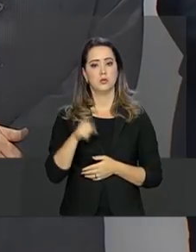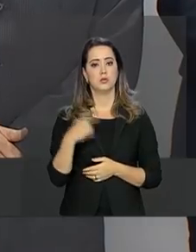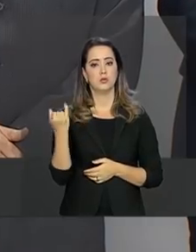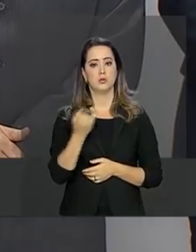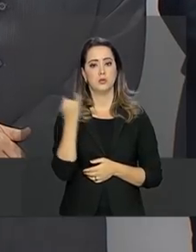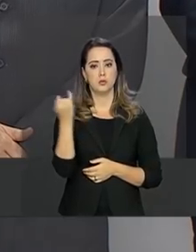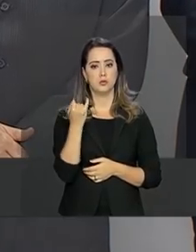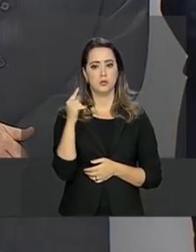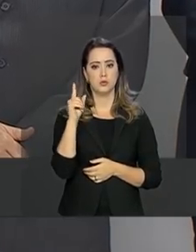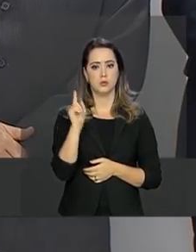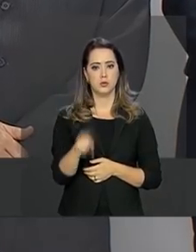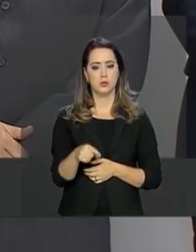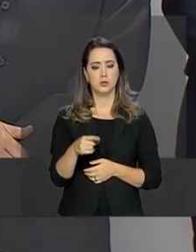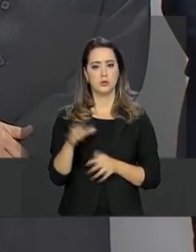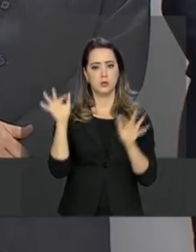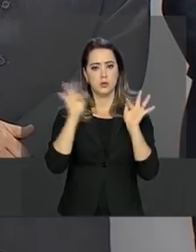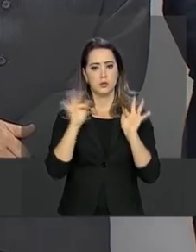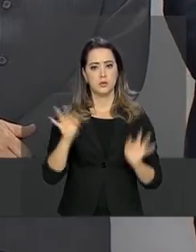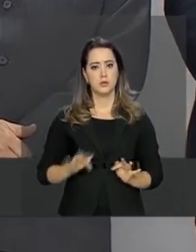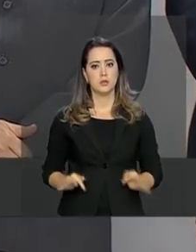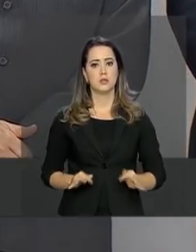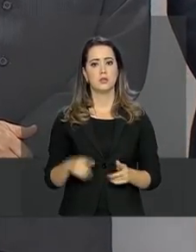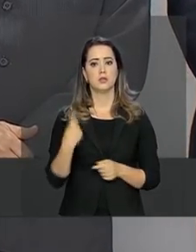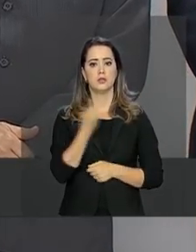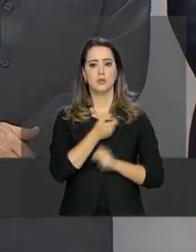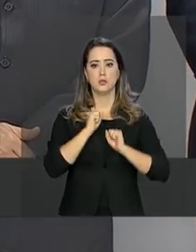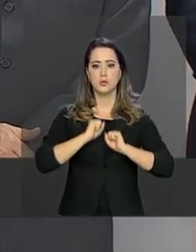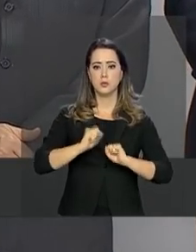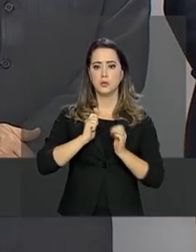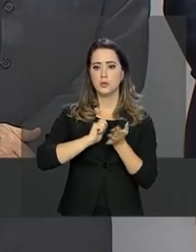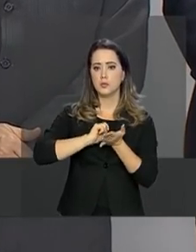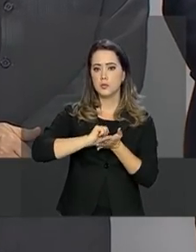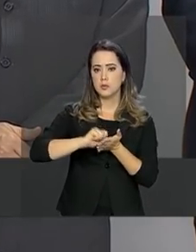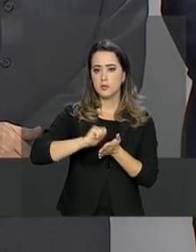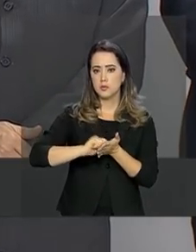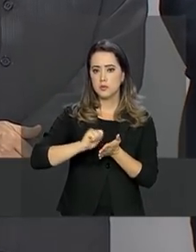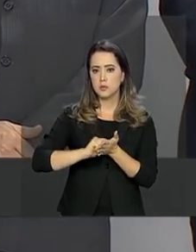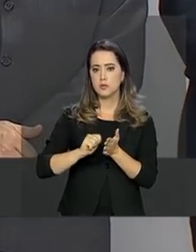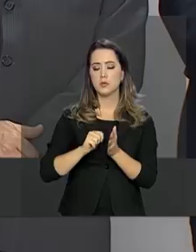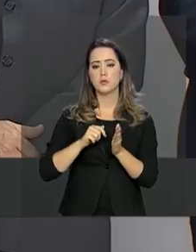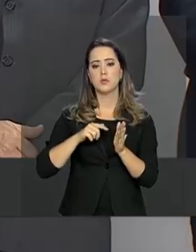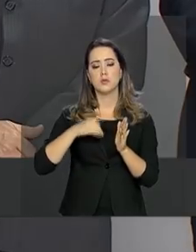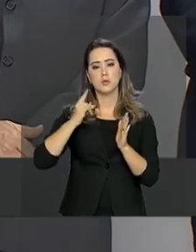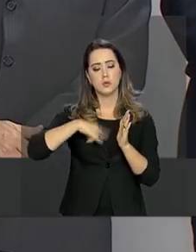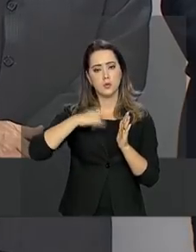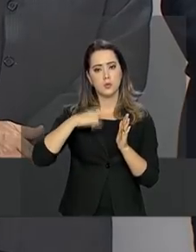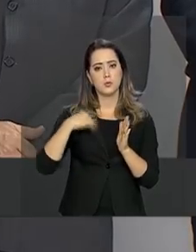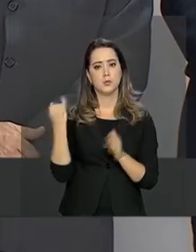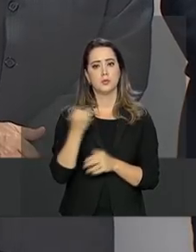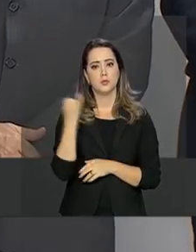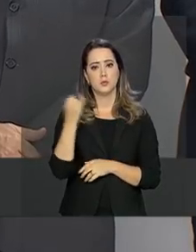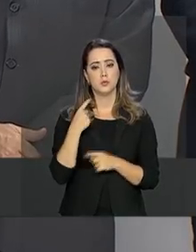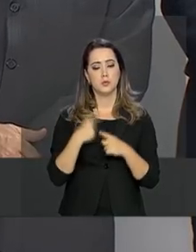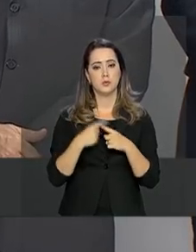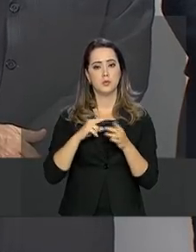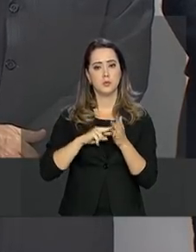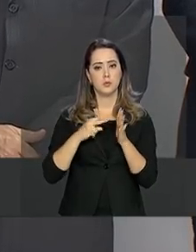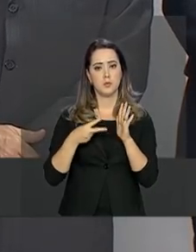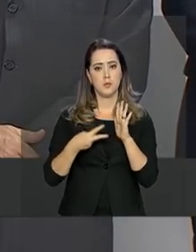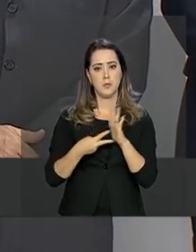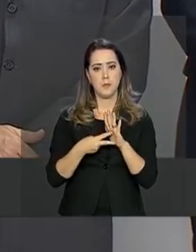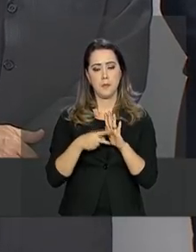digamos assim felicidade significa que nós podemos assinar esses atos todos porque isso vai significar o incremento